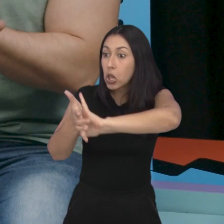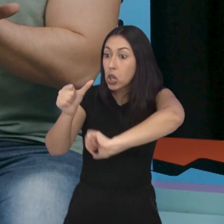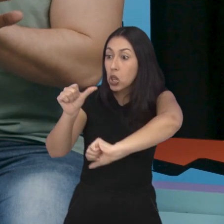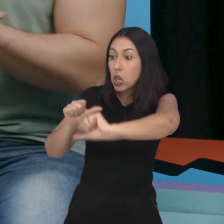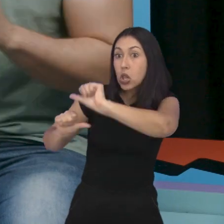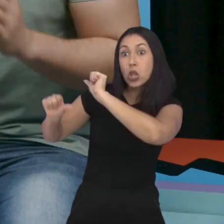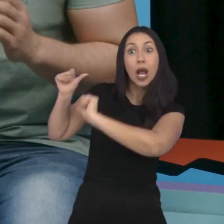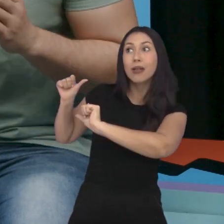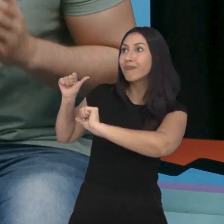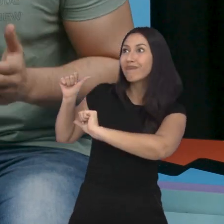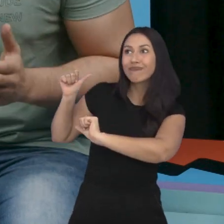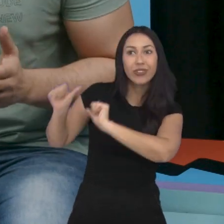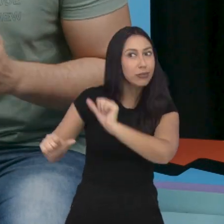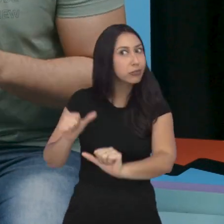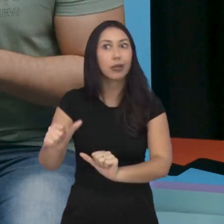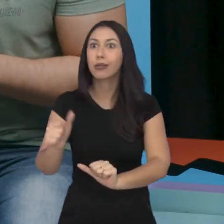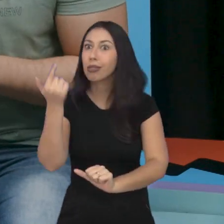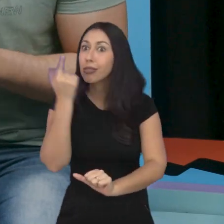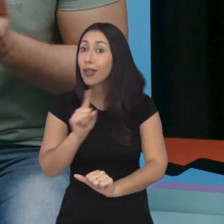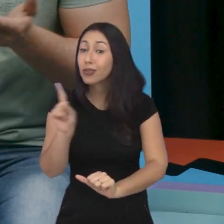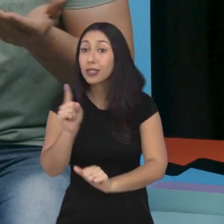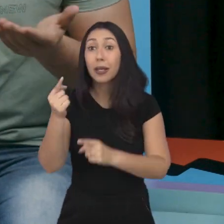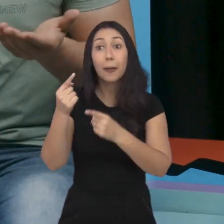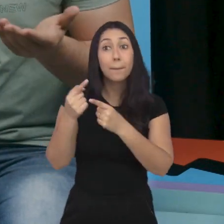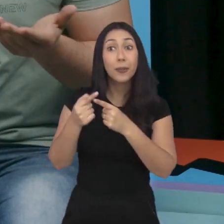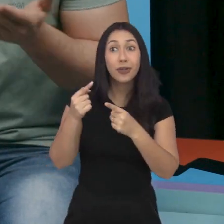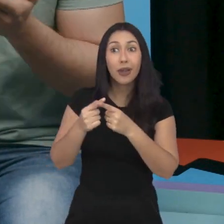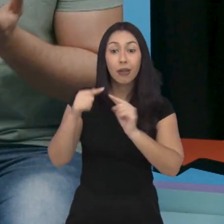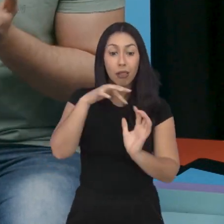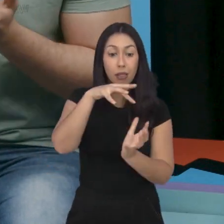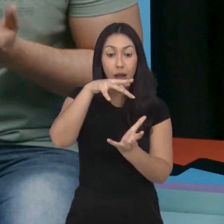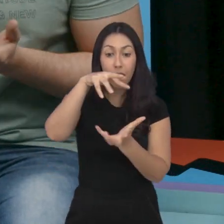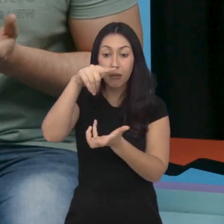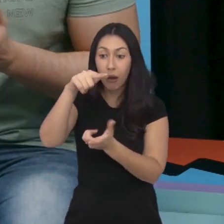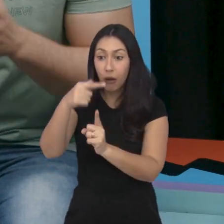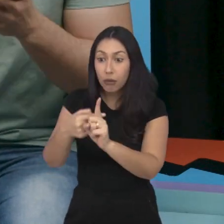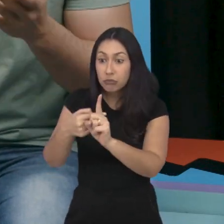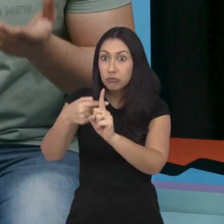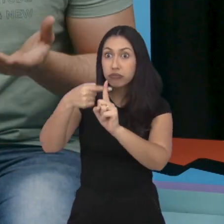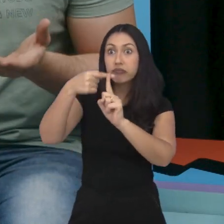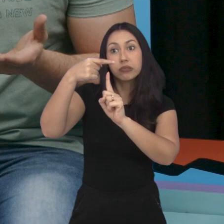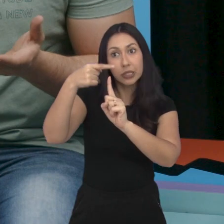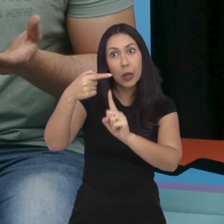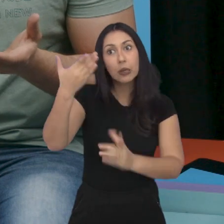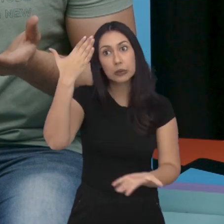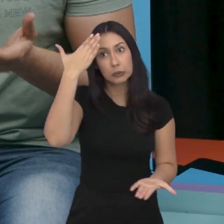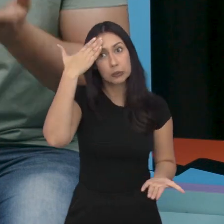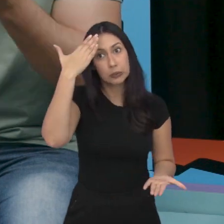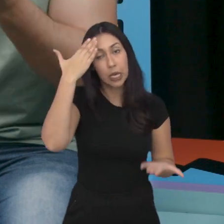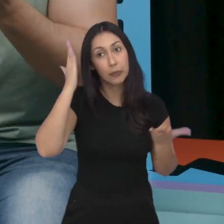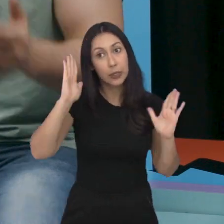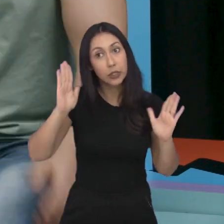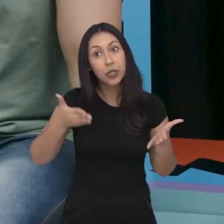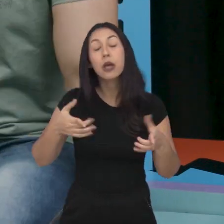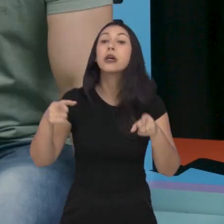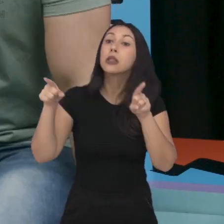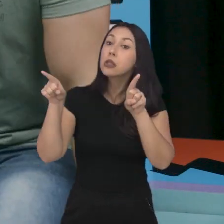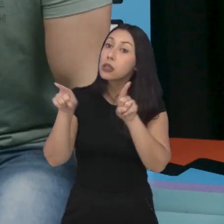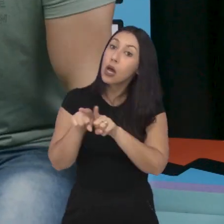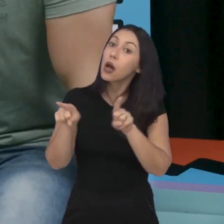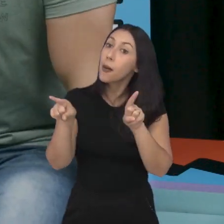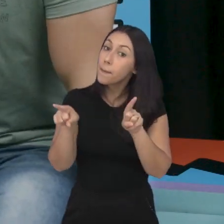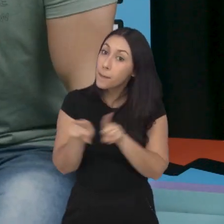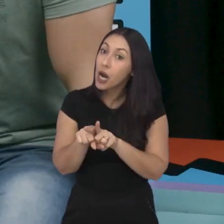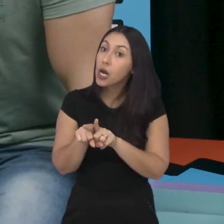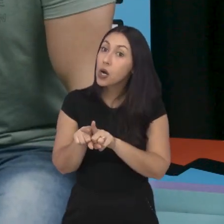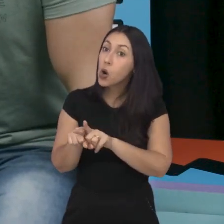ambientais irreversíveis por causa do quê? Aquecimento global. Todo mundo já ouviu falar sobre isso, né? Inclusive, segundo